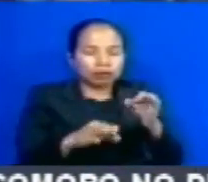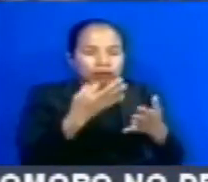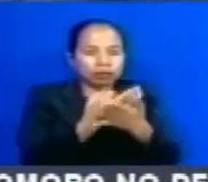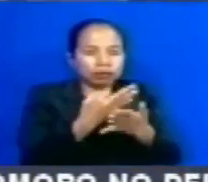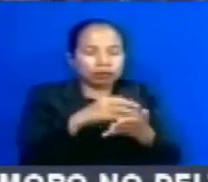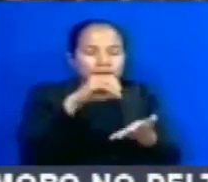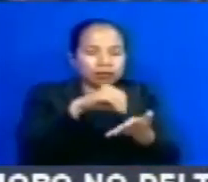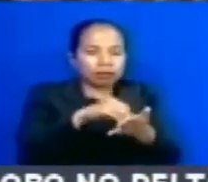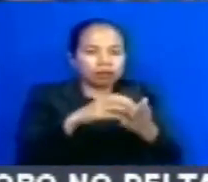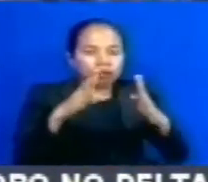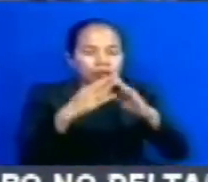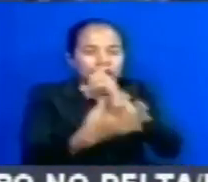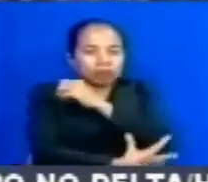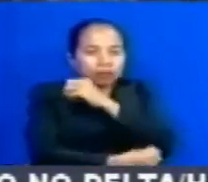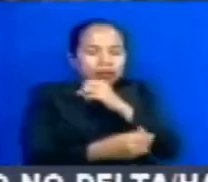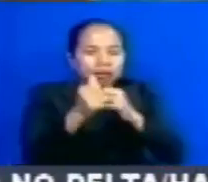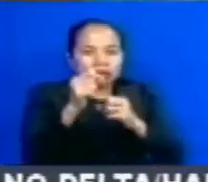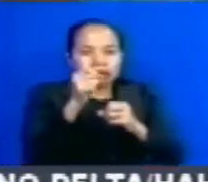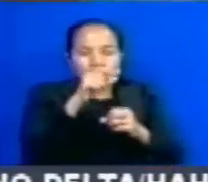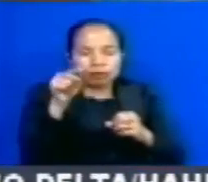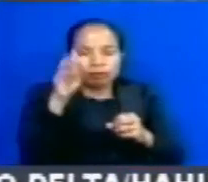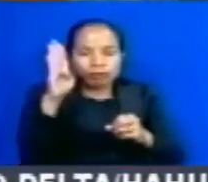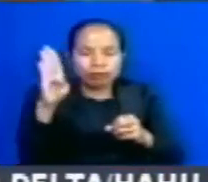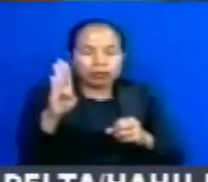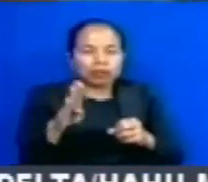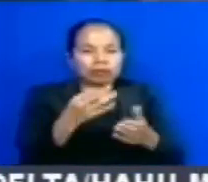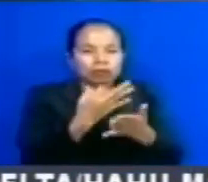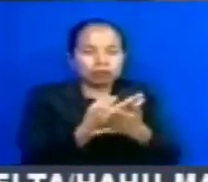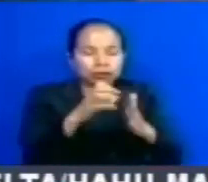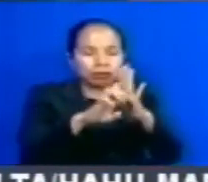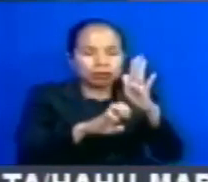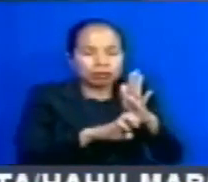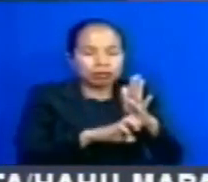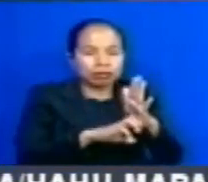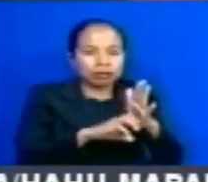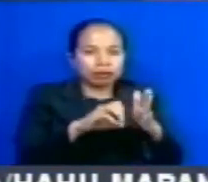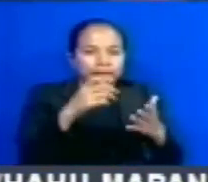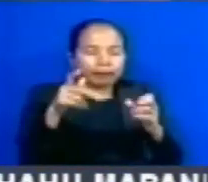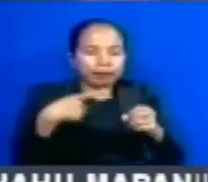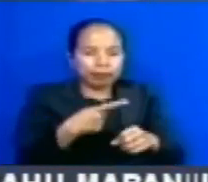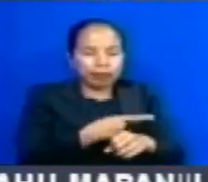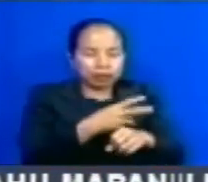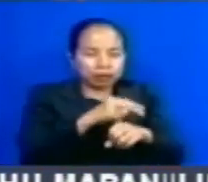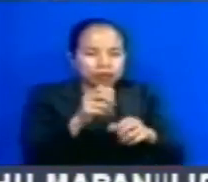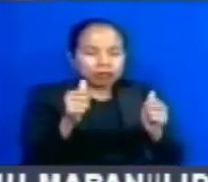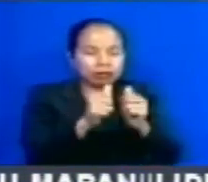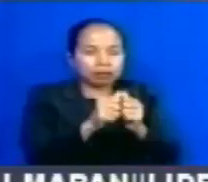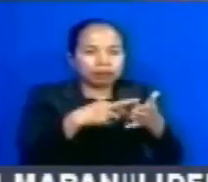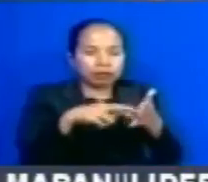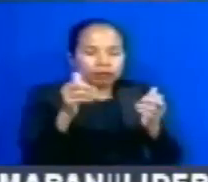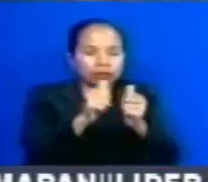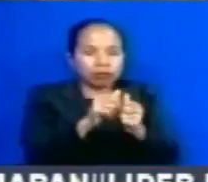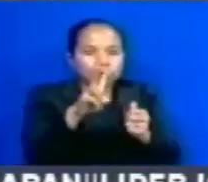orçamento nebe coloca ba uma que bit like plus A no B, mas russo é orçamento geral estado. Nebe parlamento nacional aprova, ramuto tocam grua no Lura